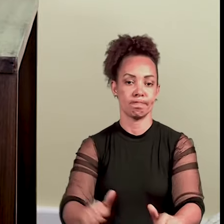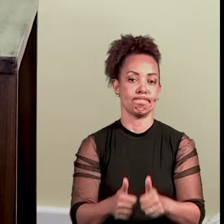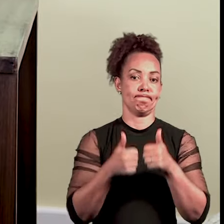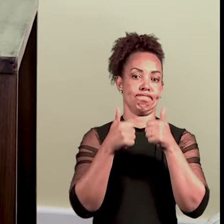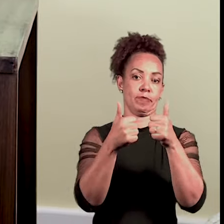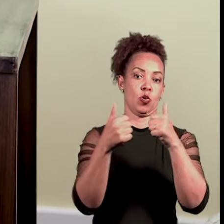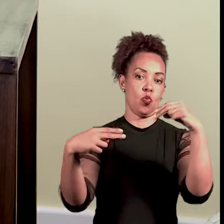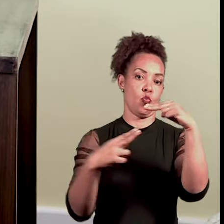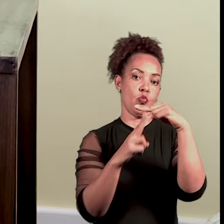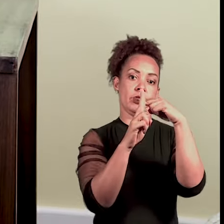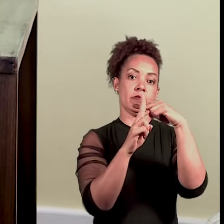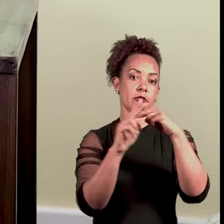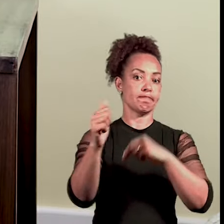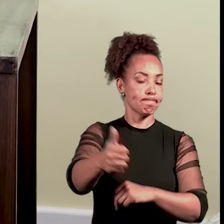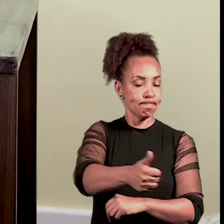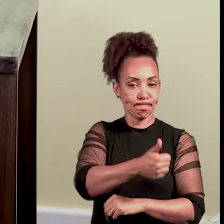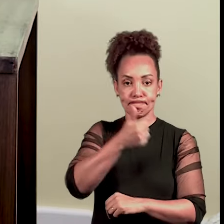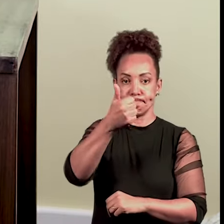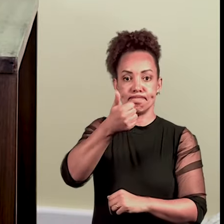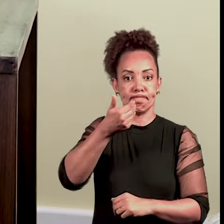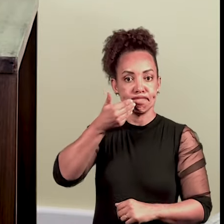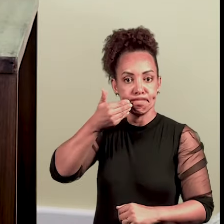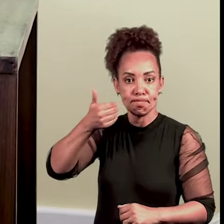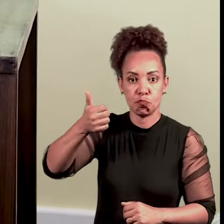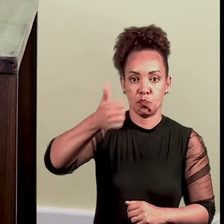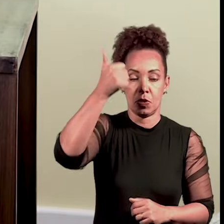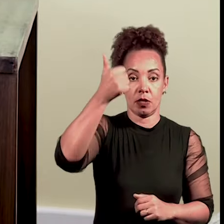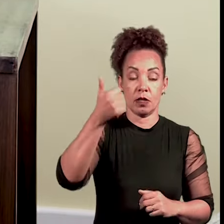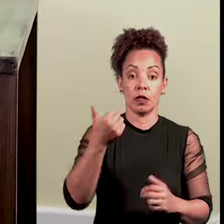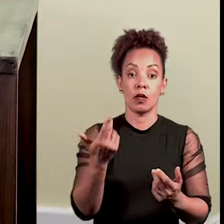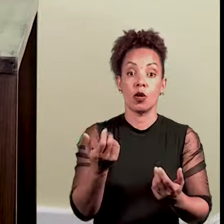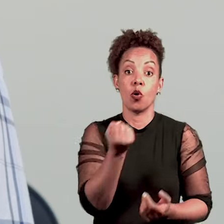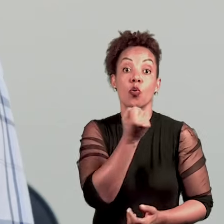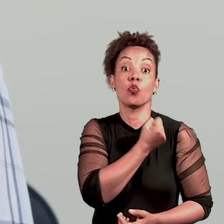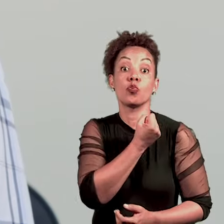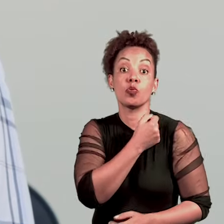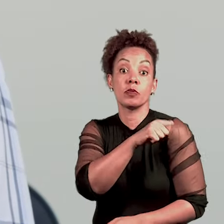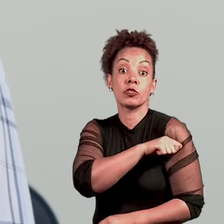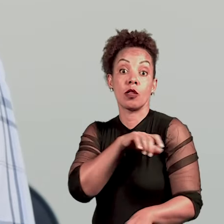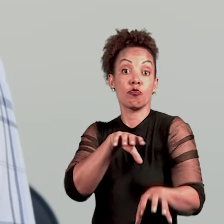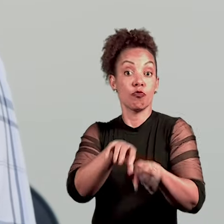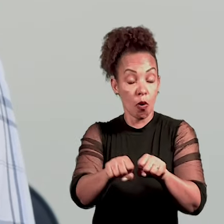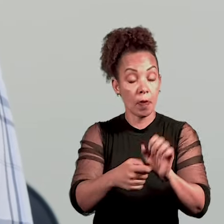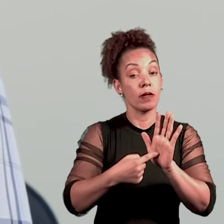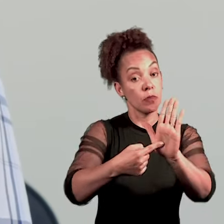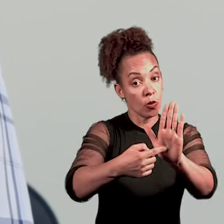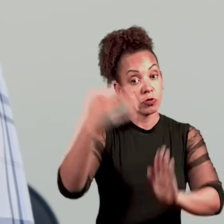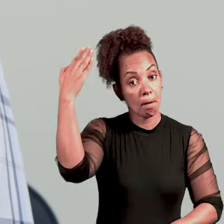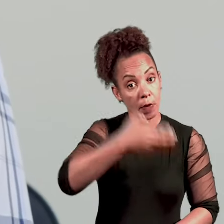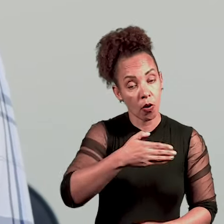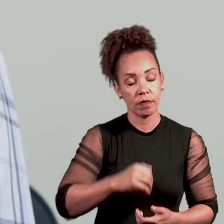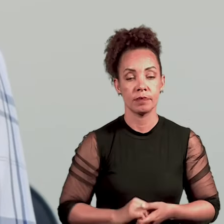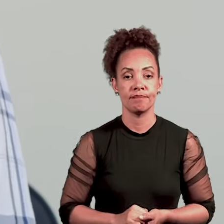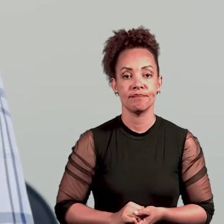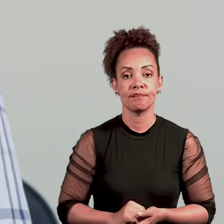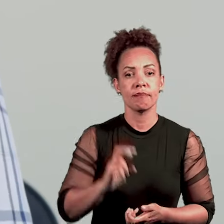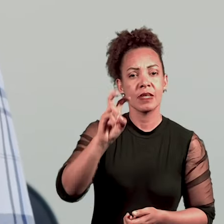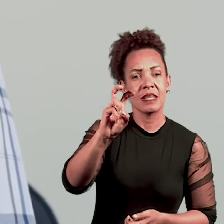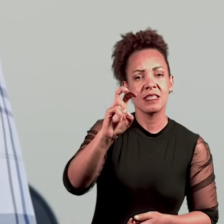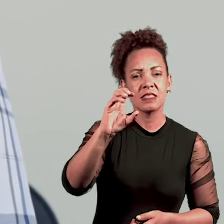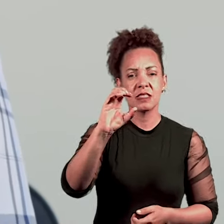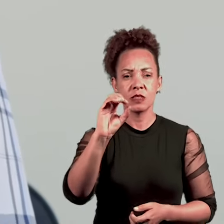número de alunos que ela já formou revela isso. Esses 50 anos, a UESC